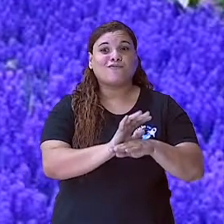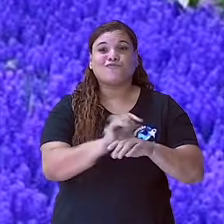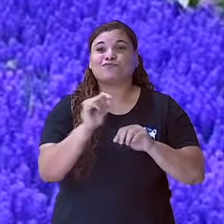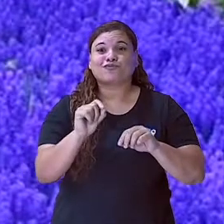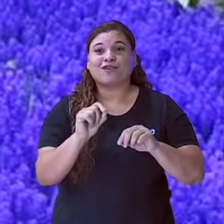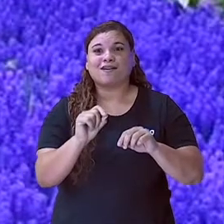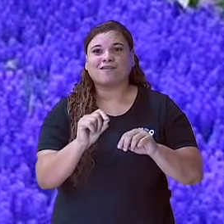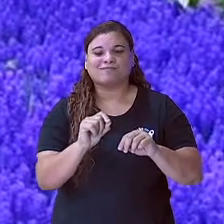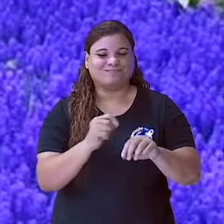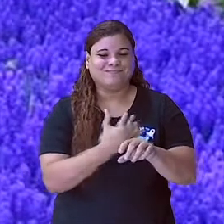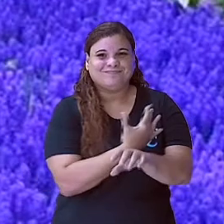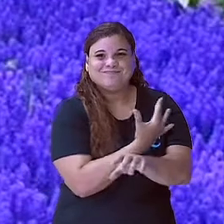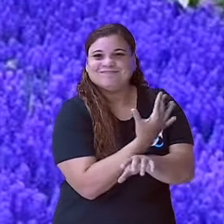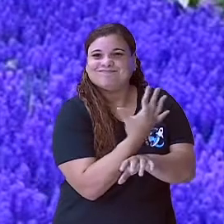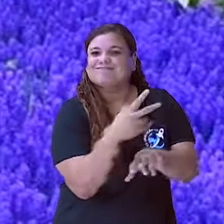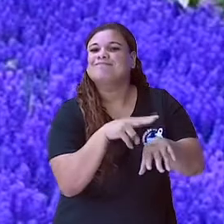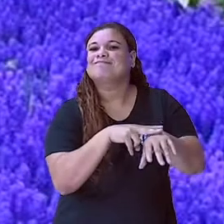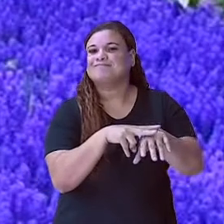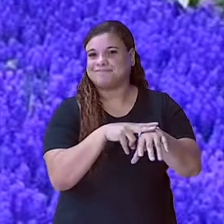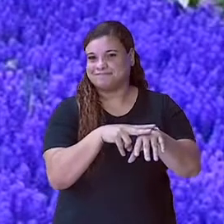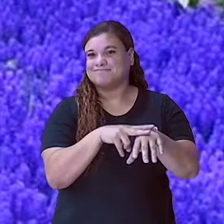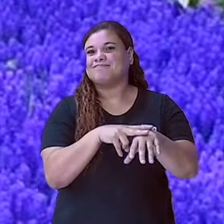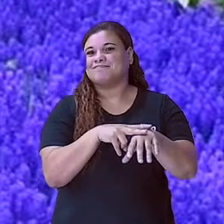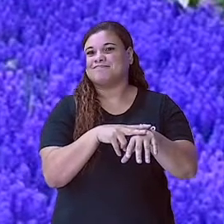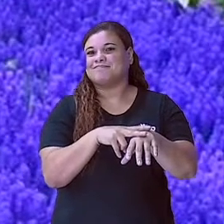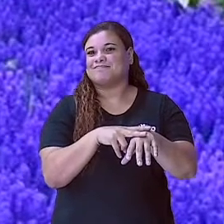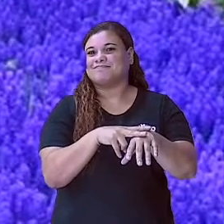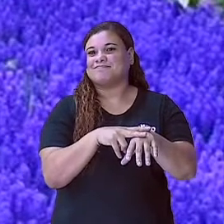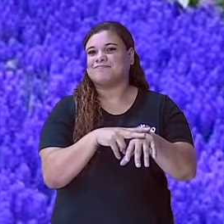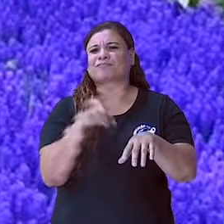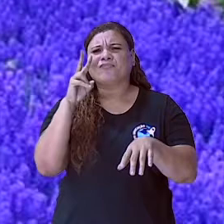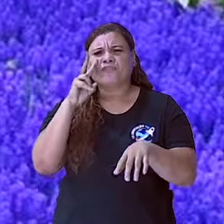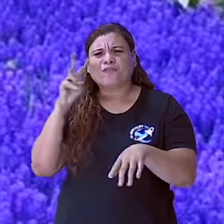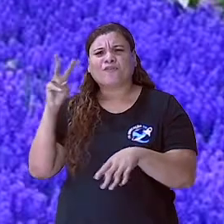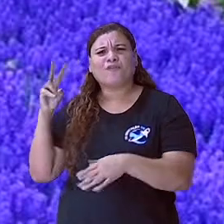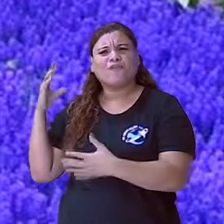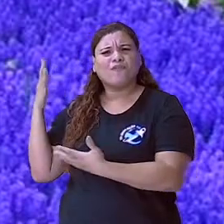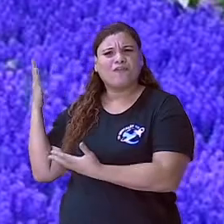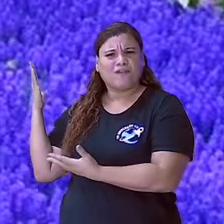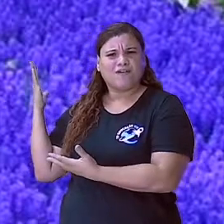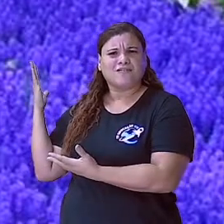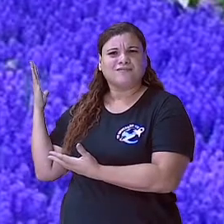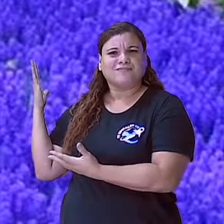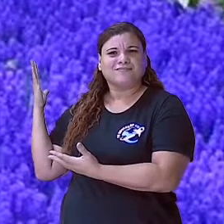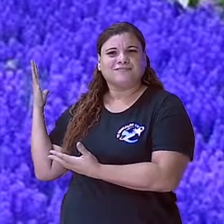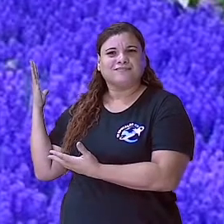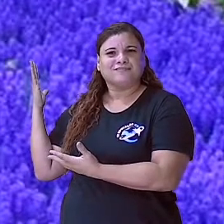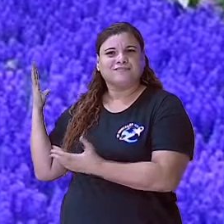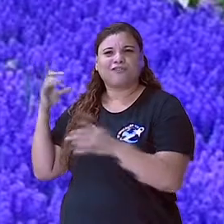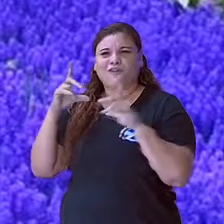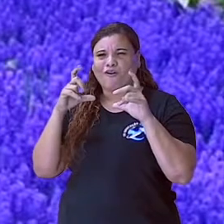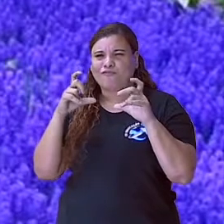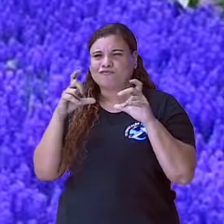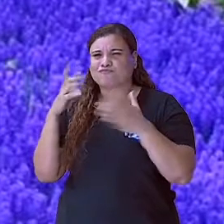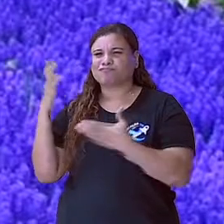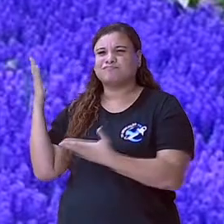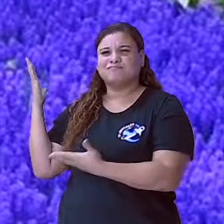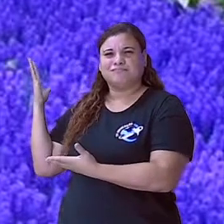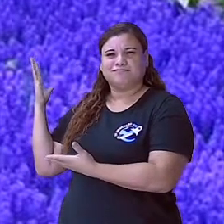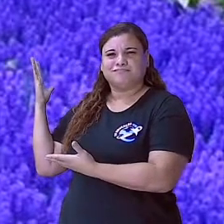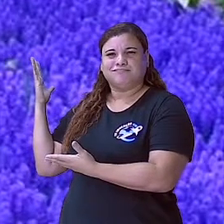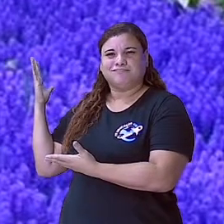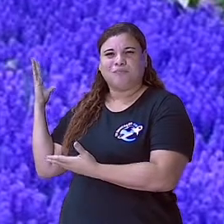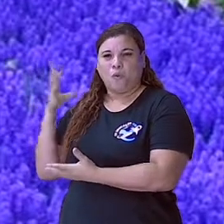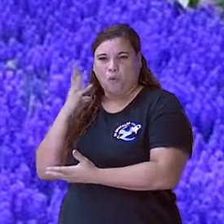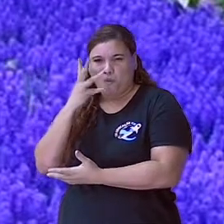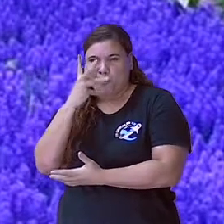vegetação. Nós abrimos essa aula com uma foto da primavera na Holanda. Por